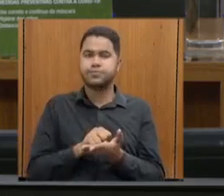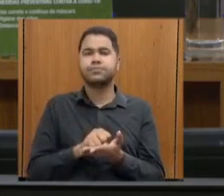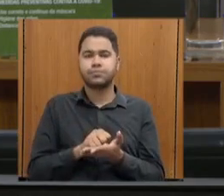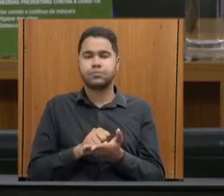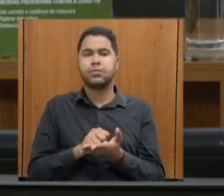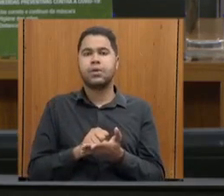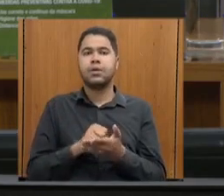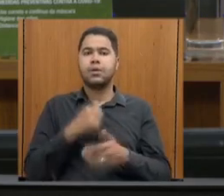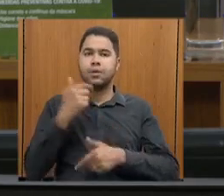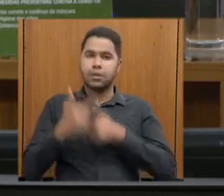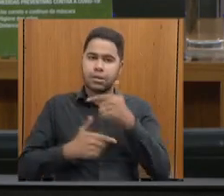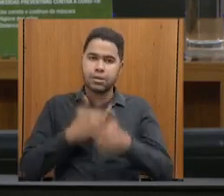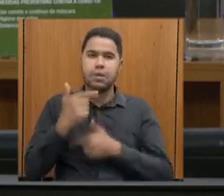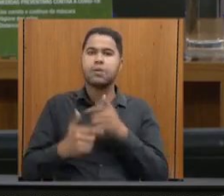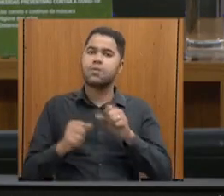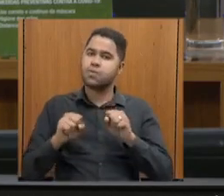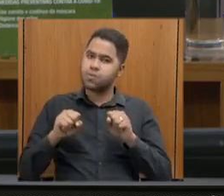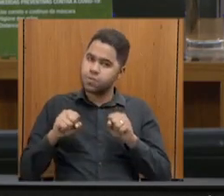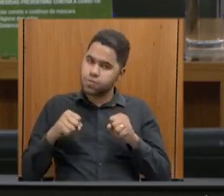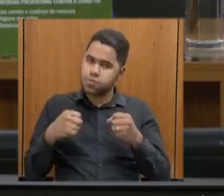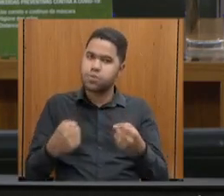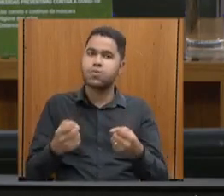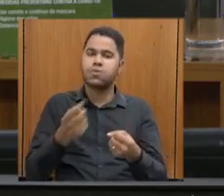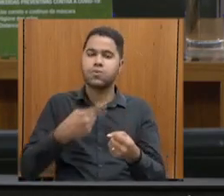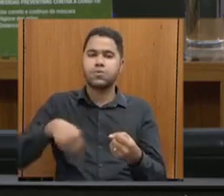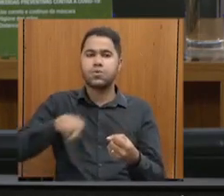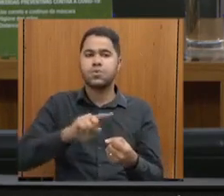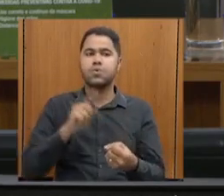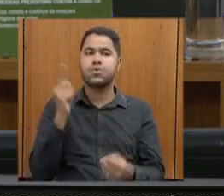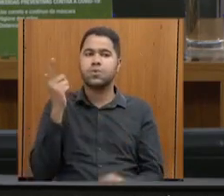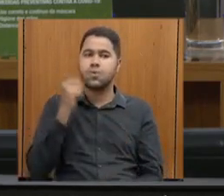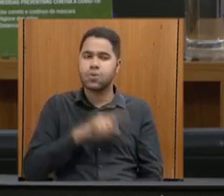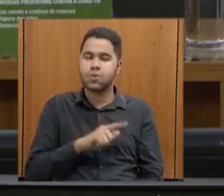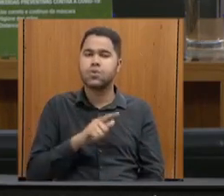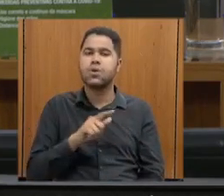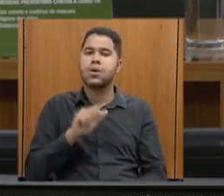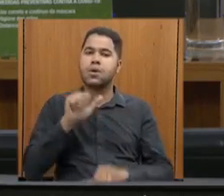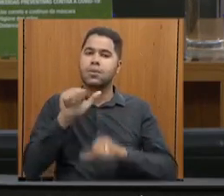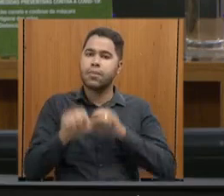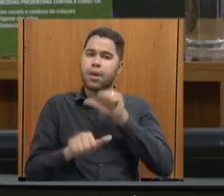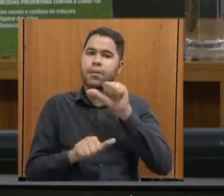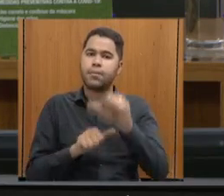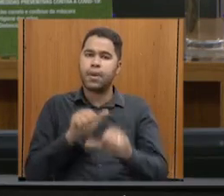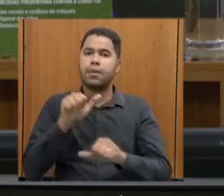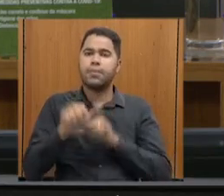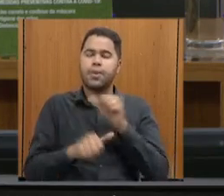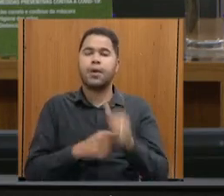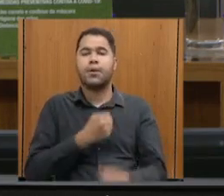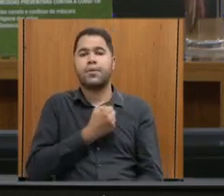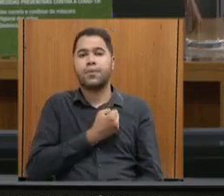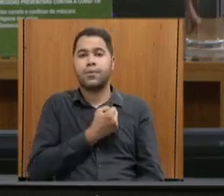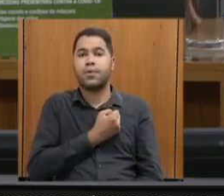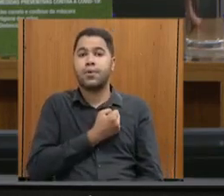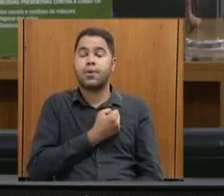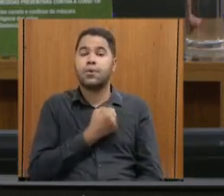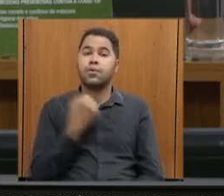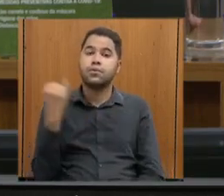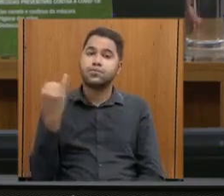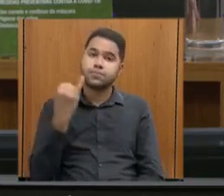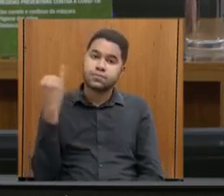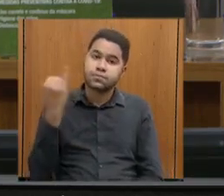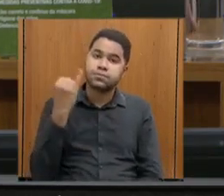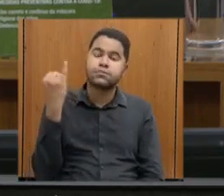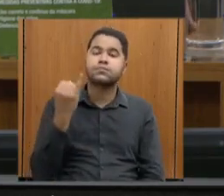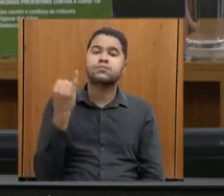esse trabalho esse esforço para que a gente consiga atualizar nesses valores porque eles são muito importantes